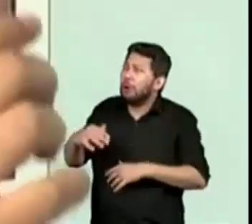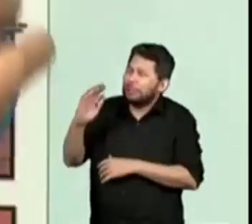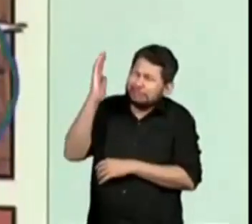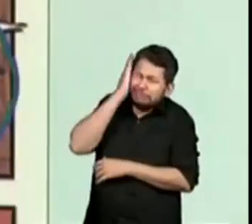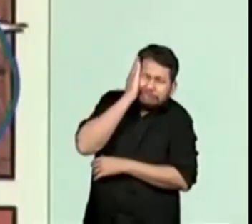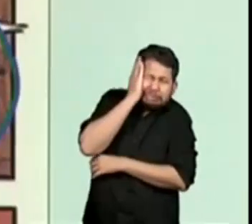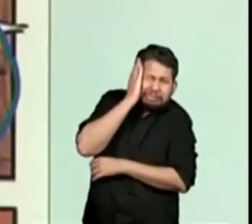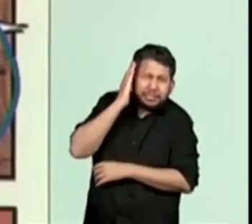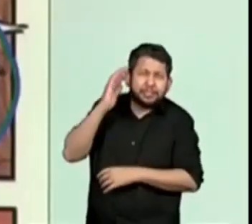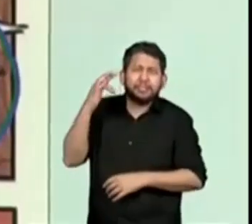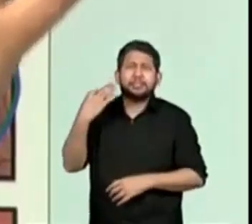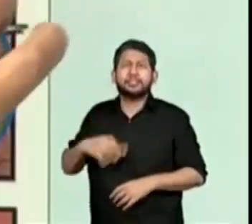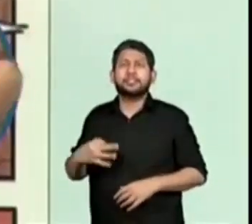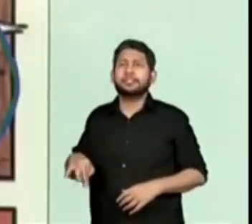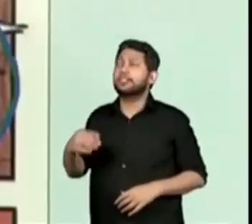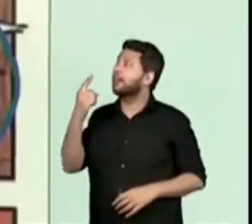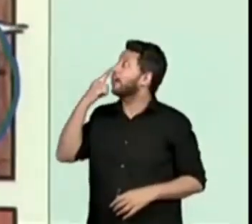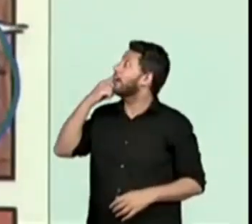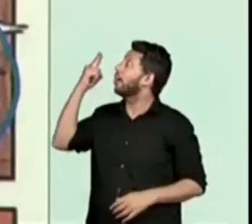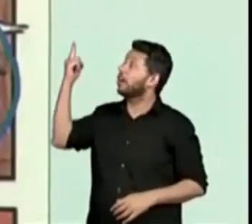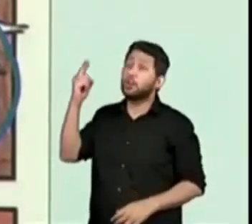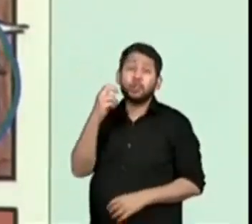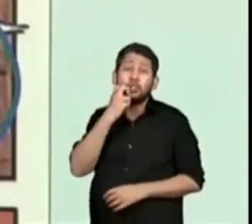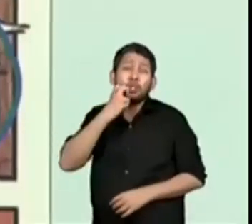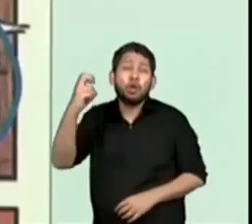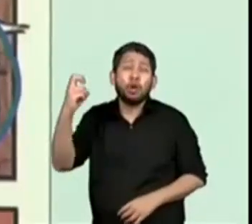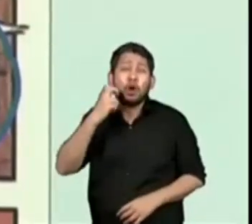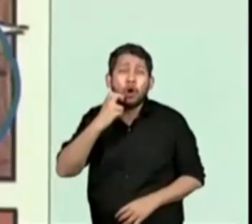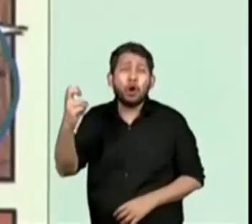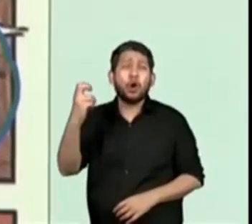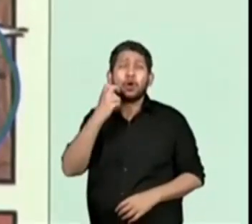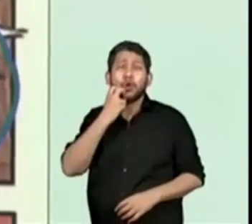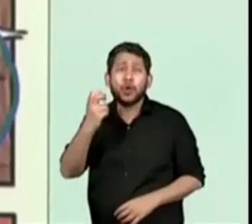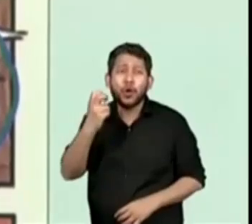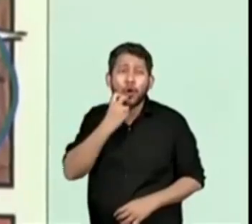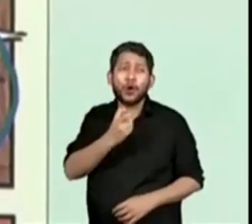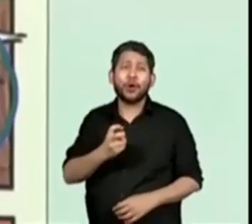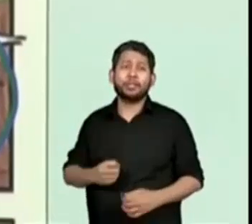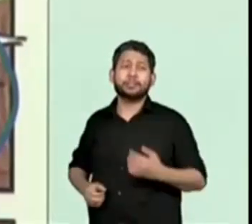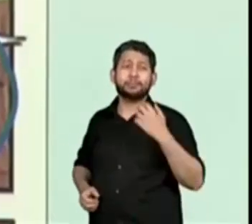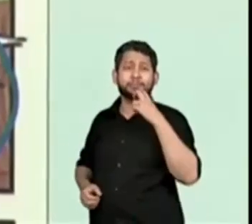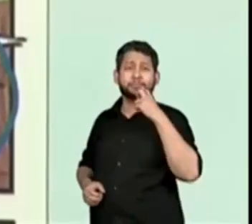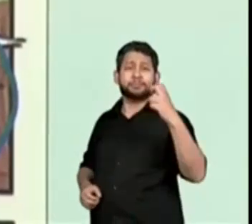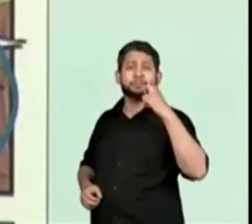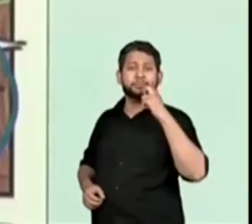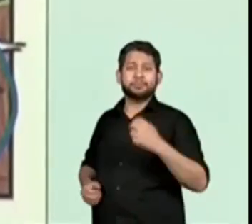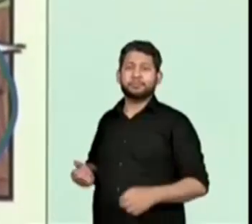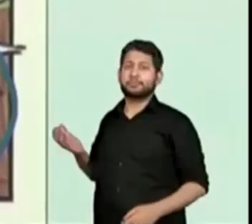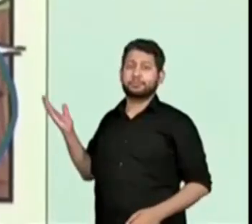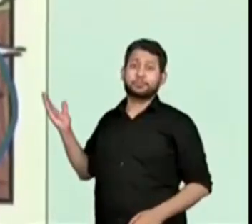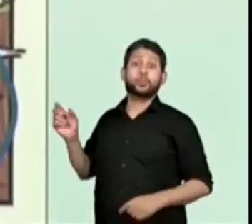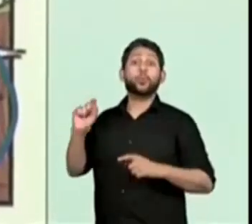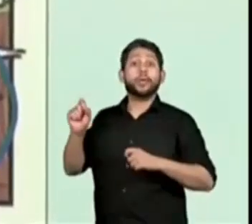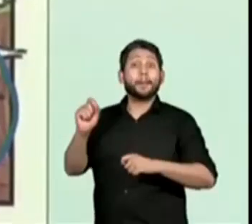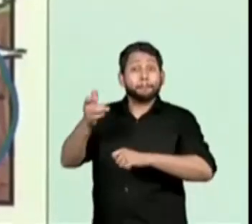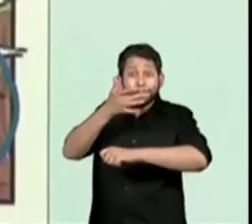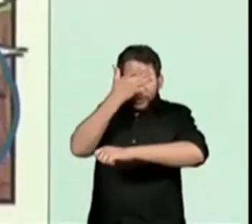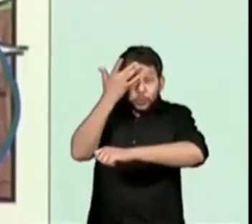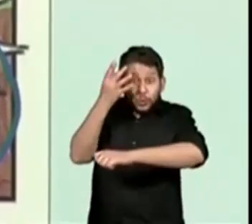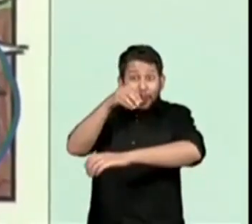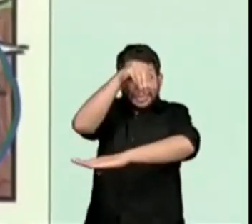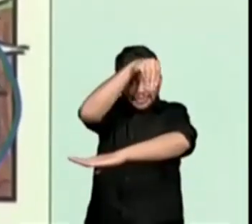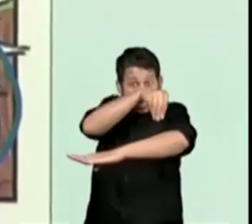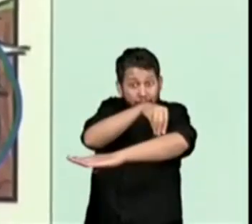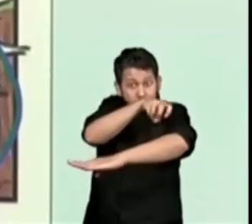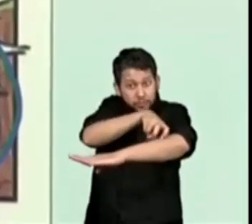argue, e palavras, socorro, socorro, que parecem vindas de dentro do trem.